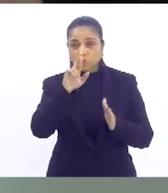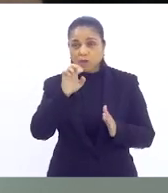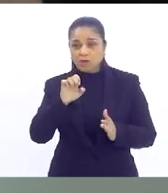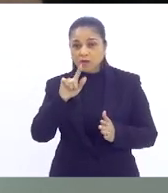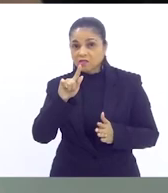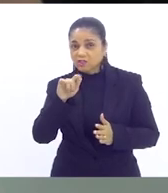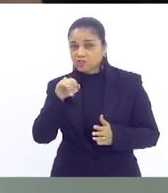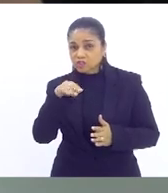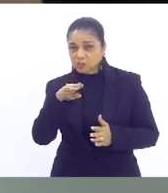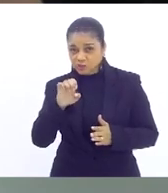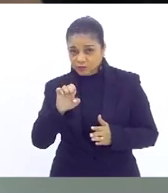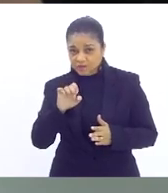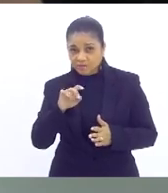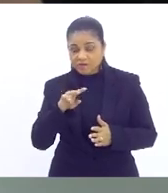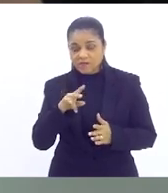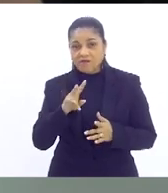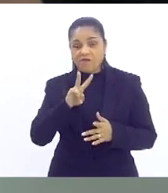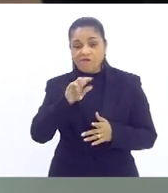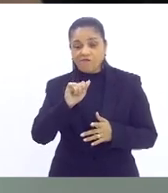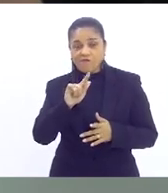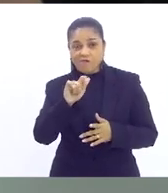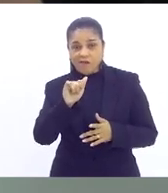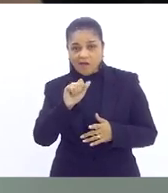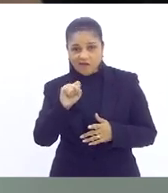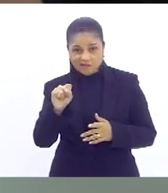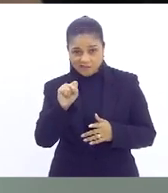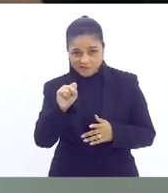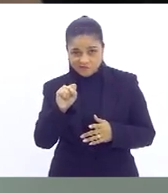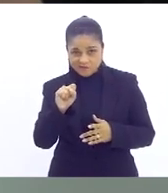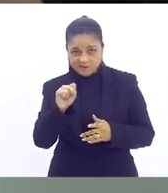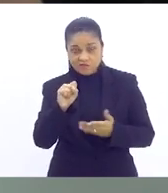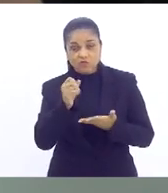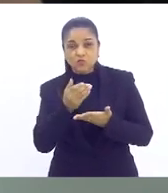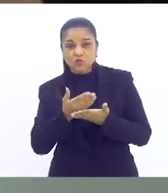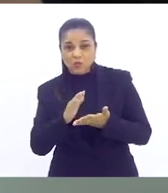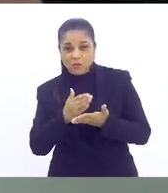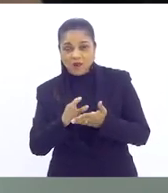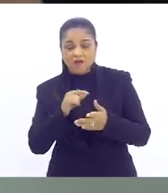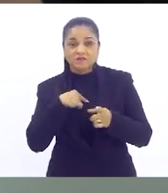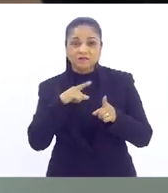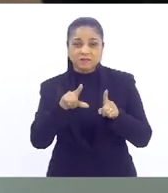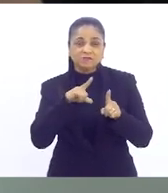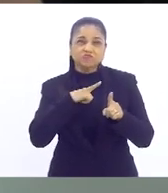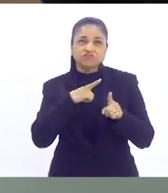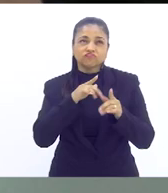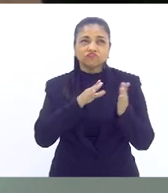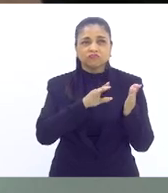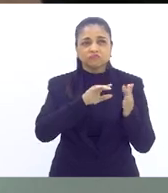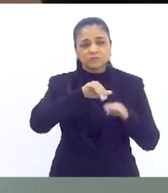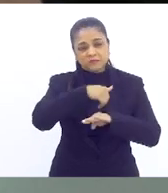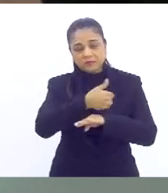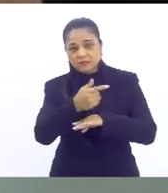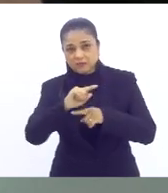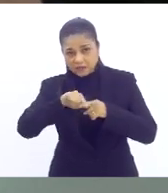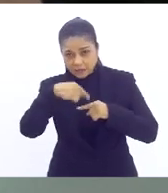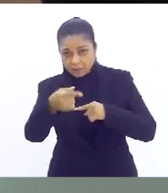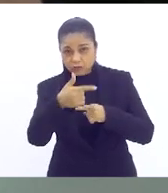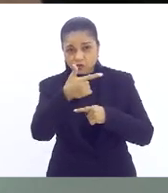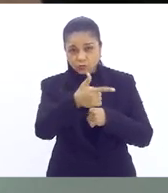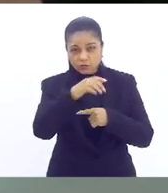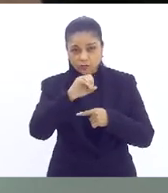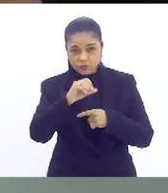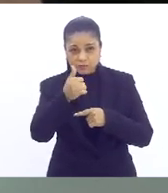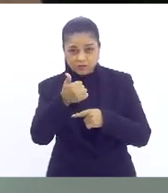que se tornaram vacâncias né Depois de 2017 eram 35 até o momento que foi